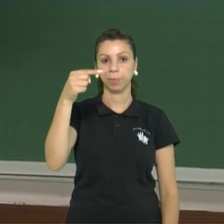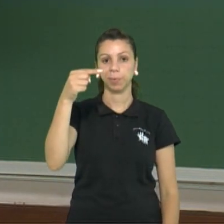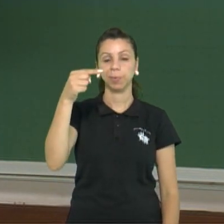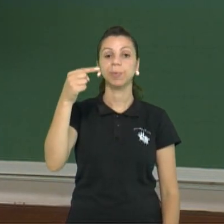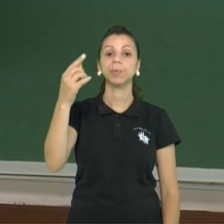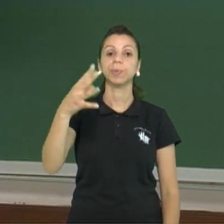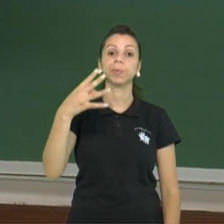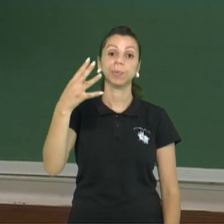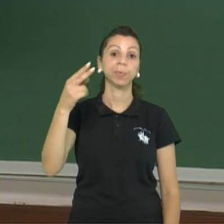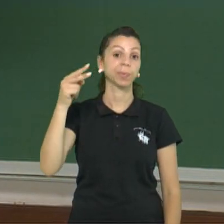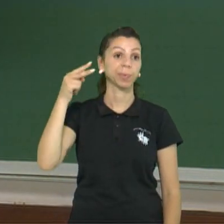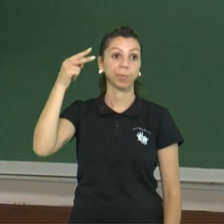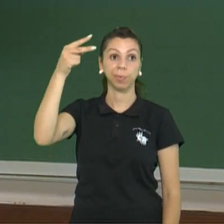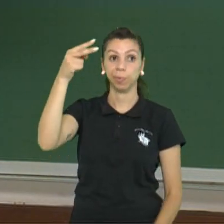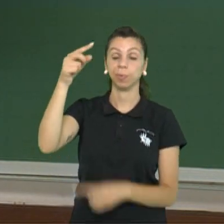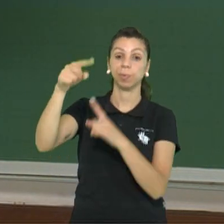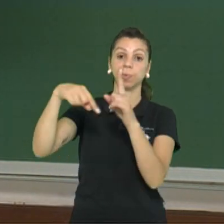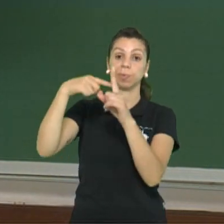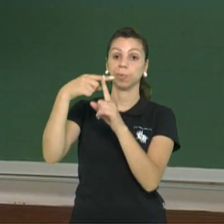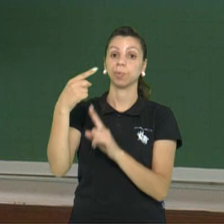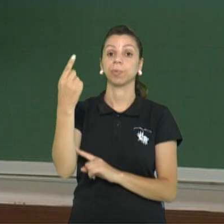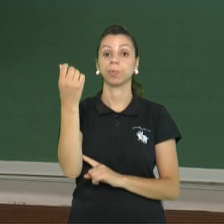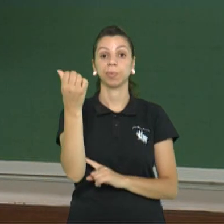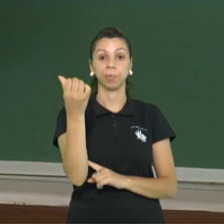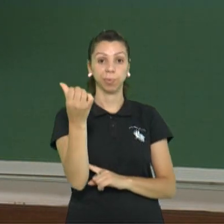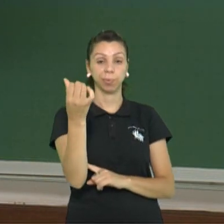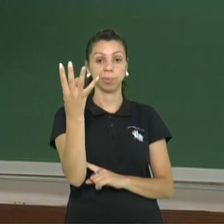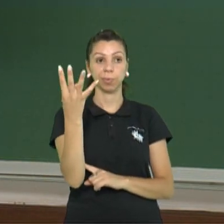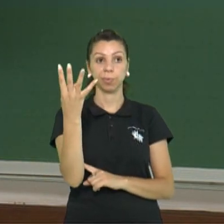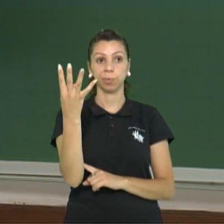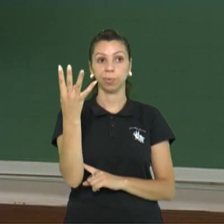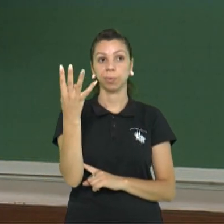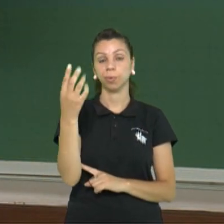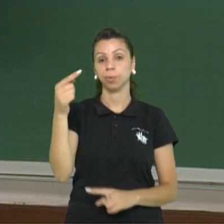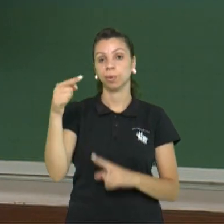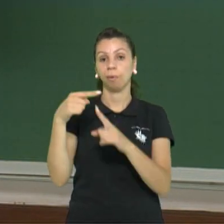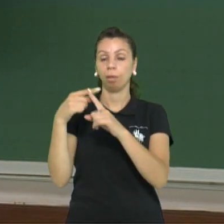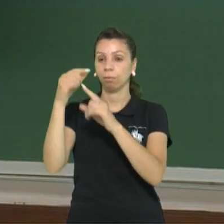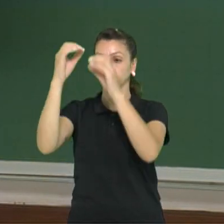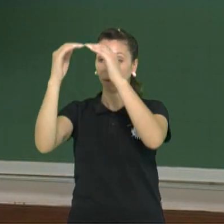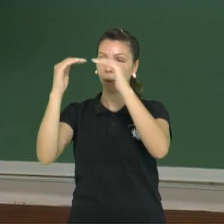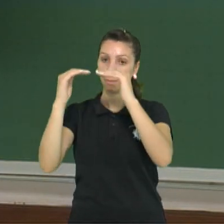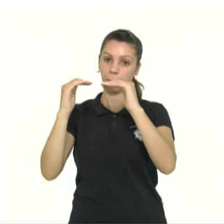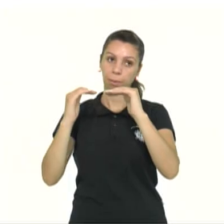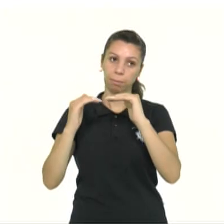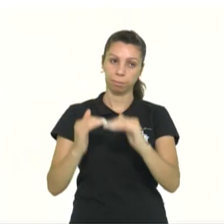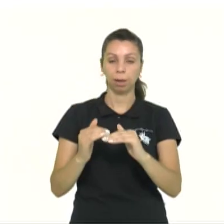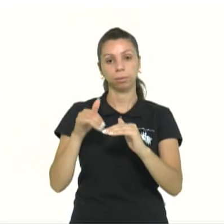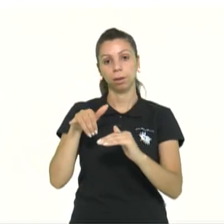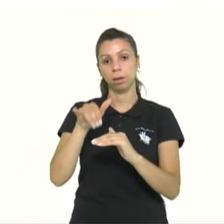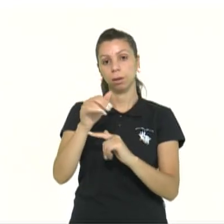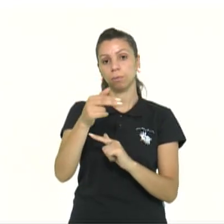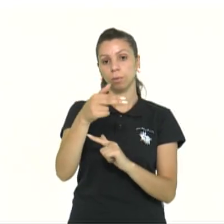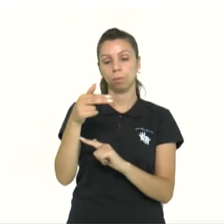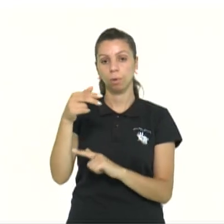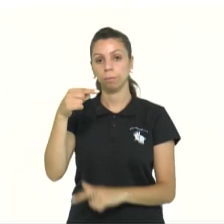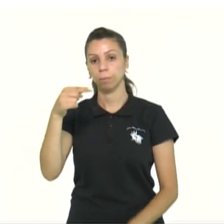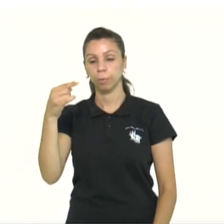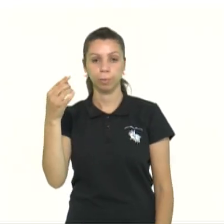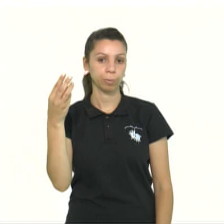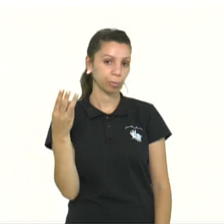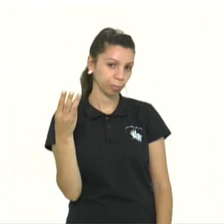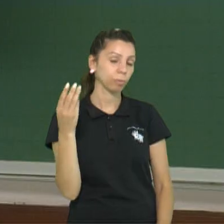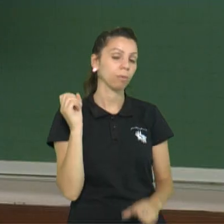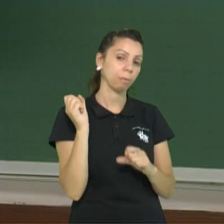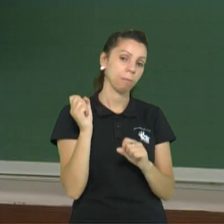menos o 4 elevado ao quadrado menos 16, 4 vezes 4, 16, vai zerar essa parte, e eu tenho y igual a menos 3, né? Nós também